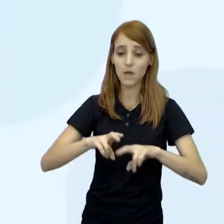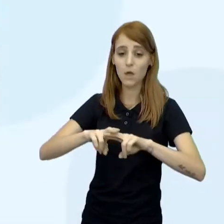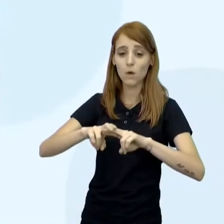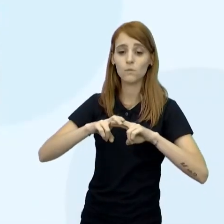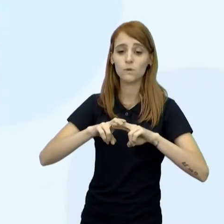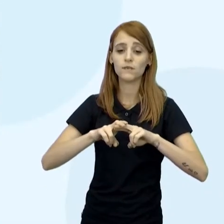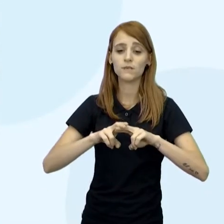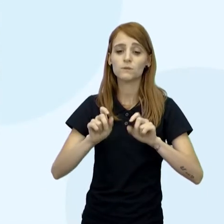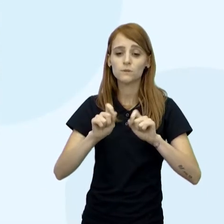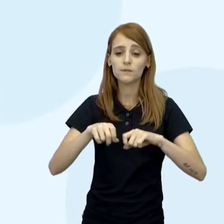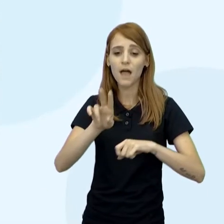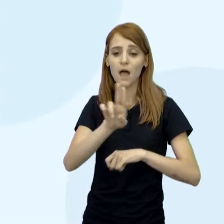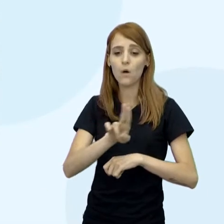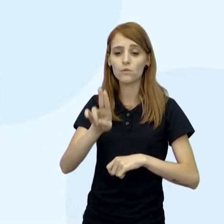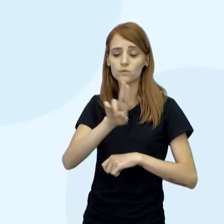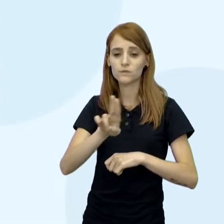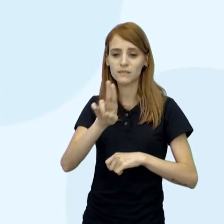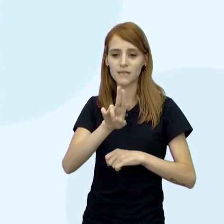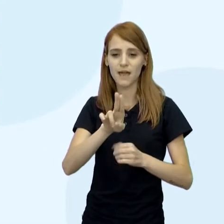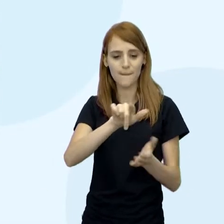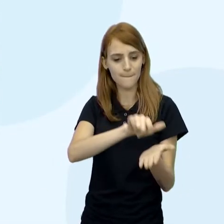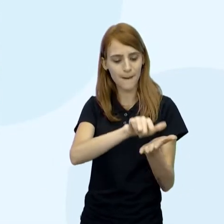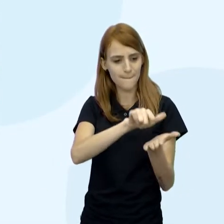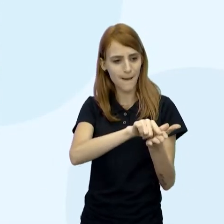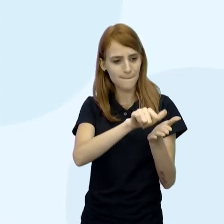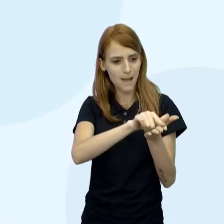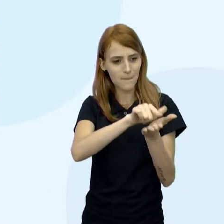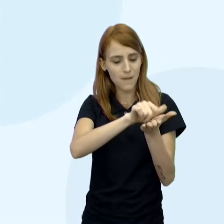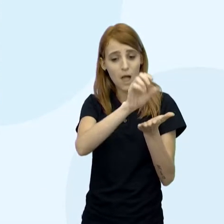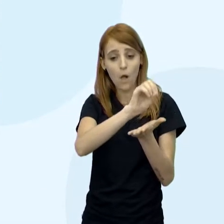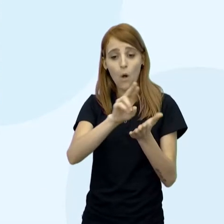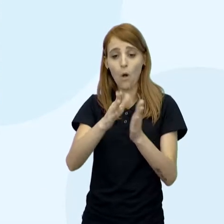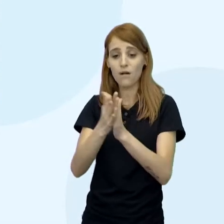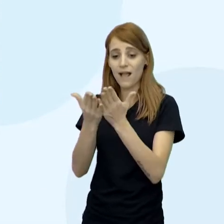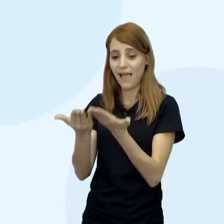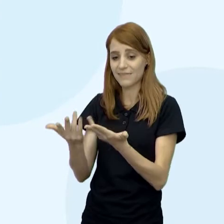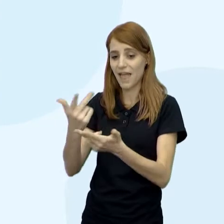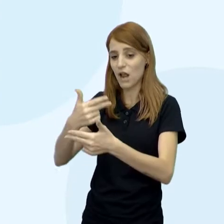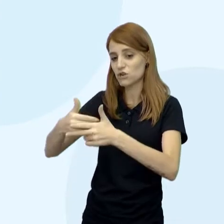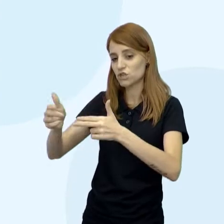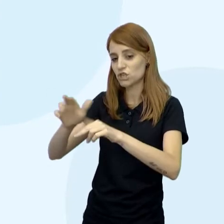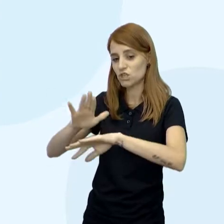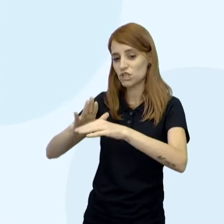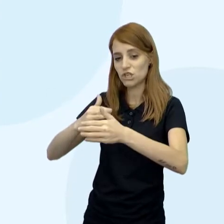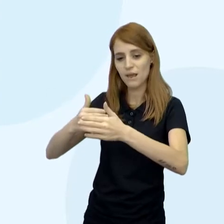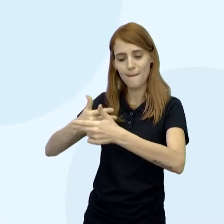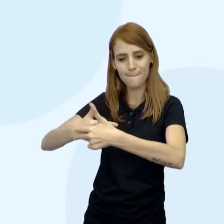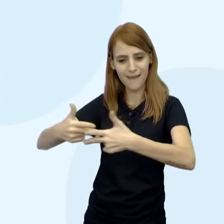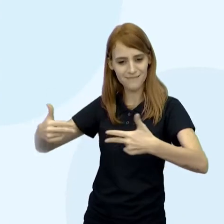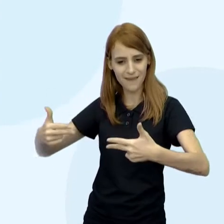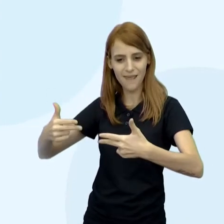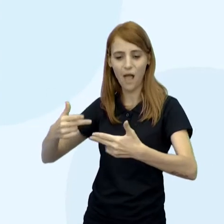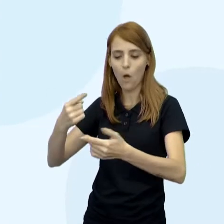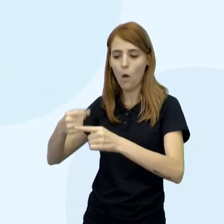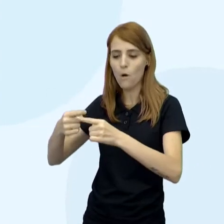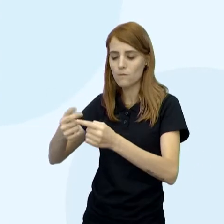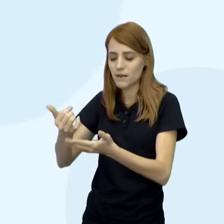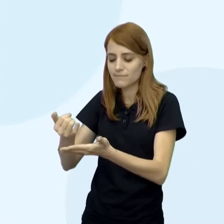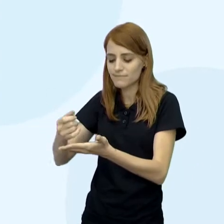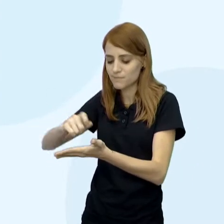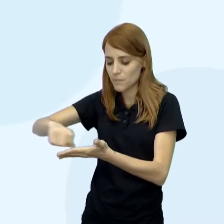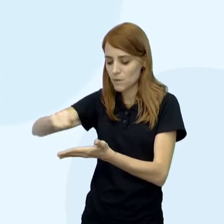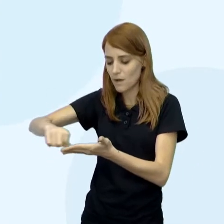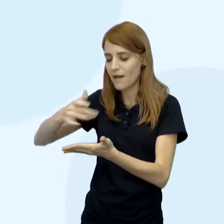possível utilizar um bloco ou um caderno de materiais que devem estar à mão, de forma a facilitar os seus